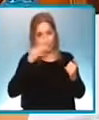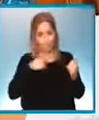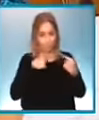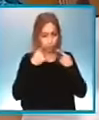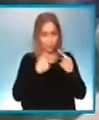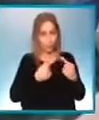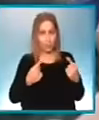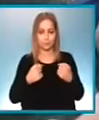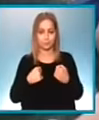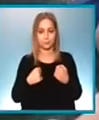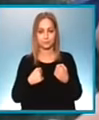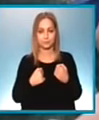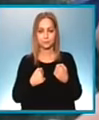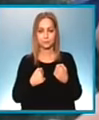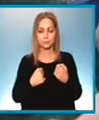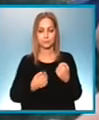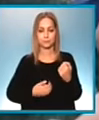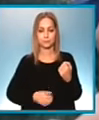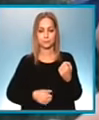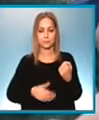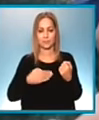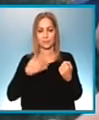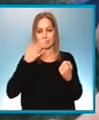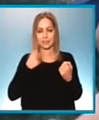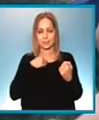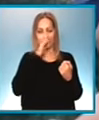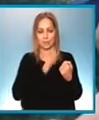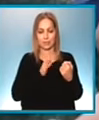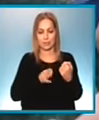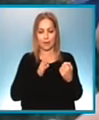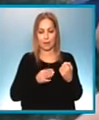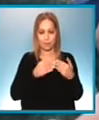eu apareci com guitarra depois de 7 dias. Ensaiava sempre